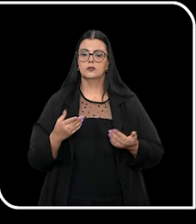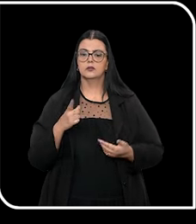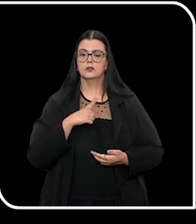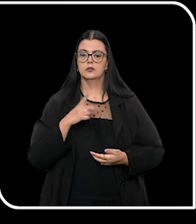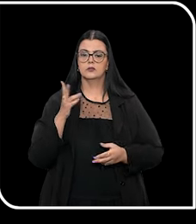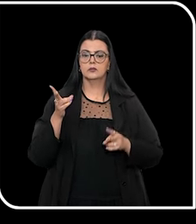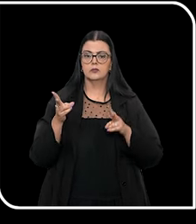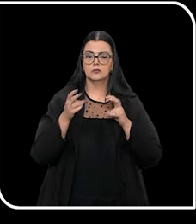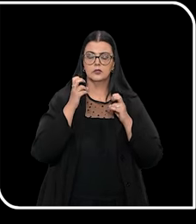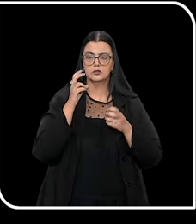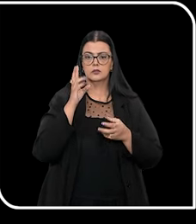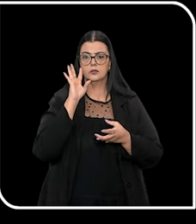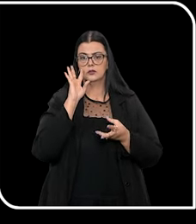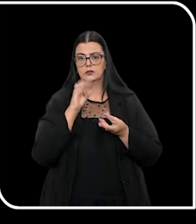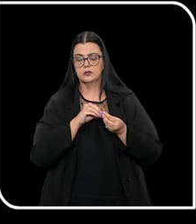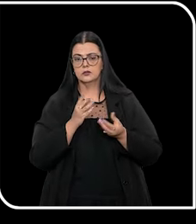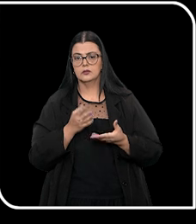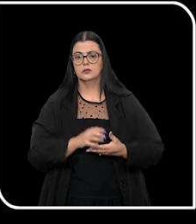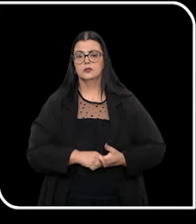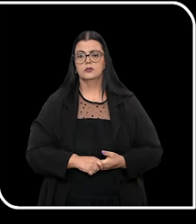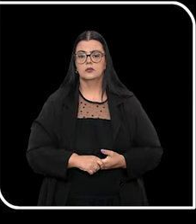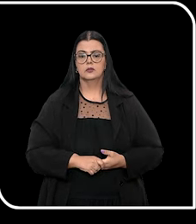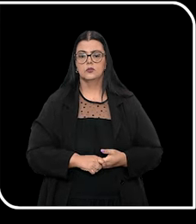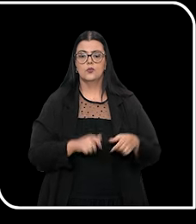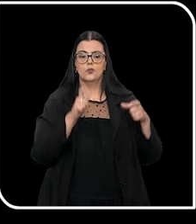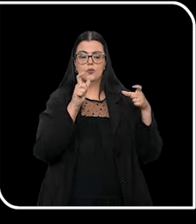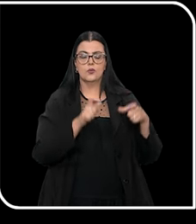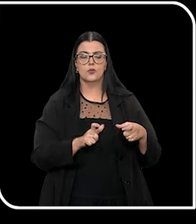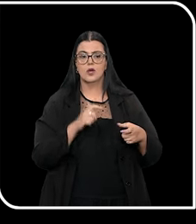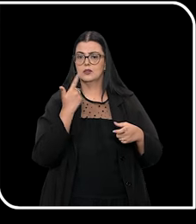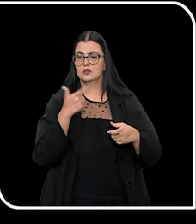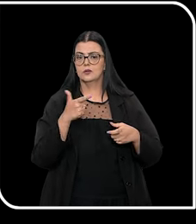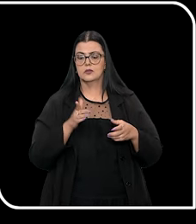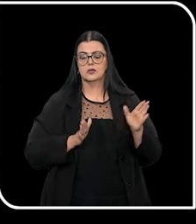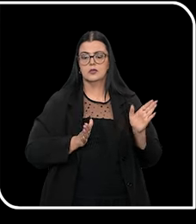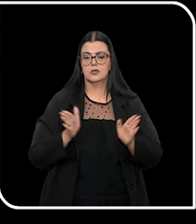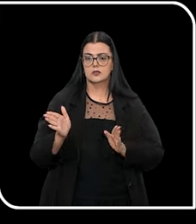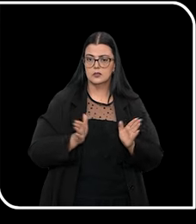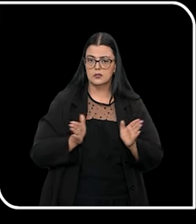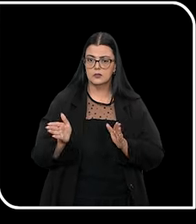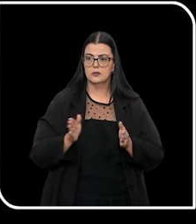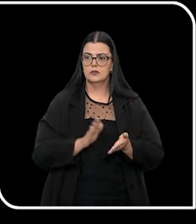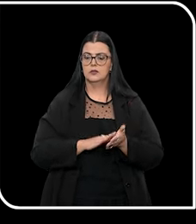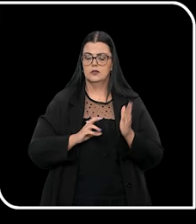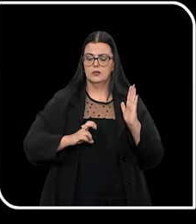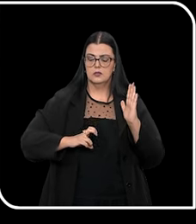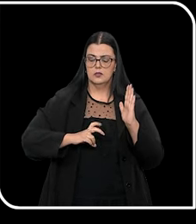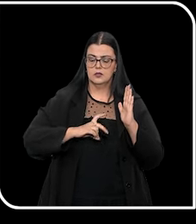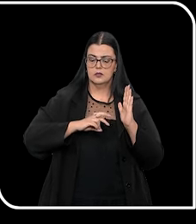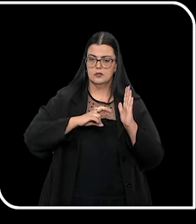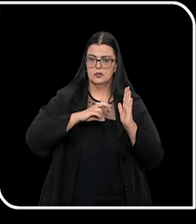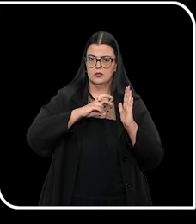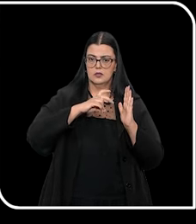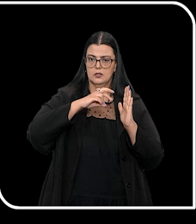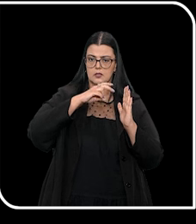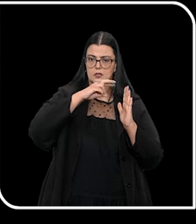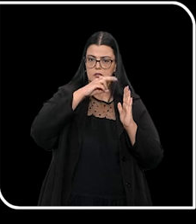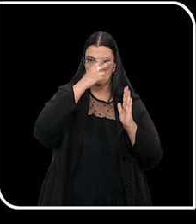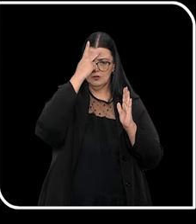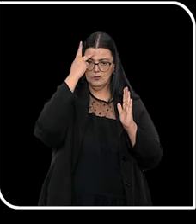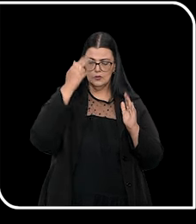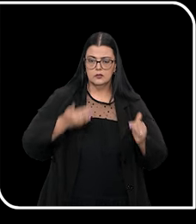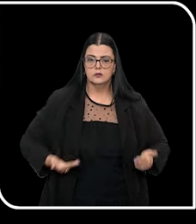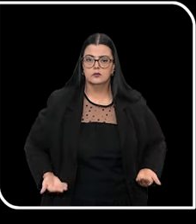gente pega e vê por exemplo eh um lugar que não ten ibilidade lotado de escada e alguém